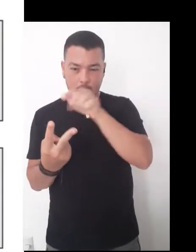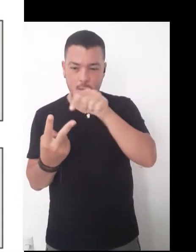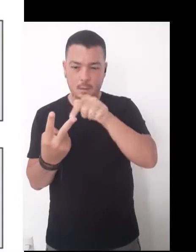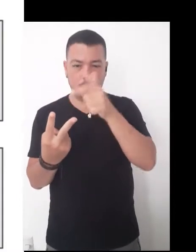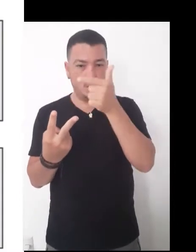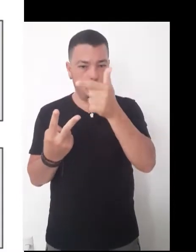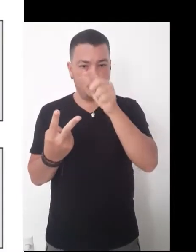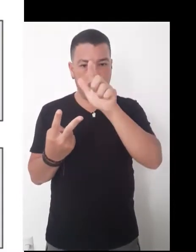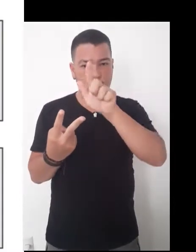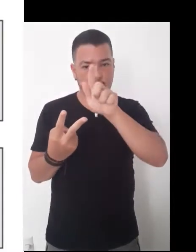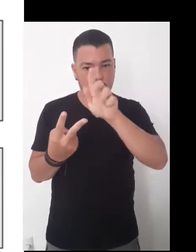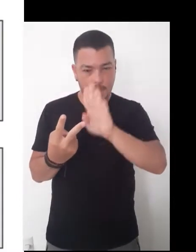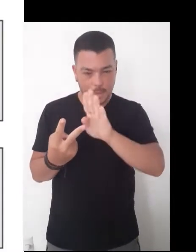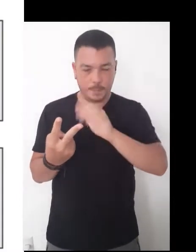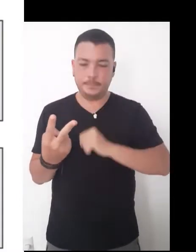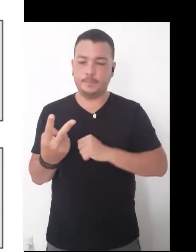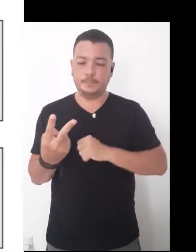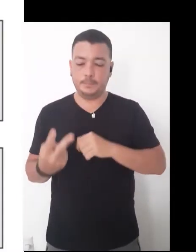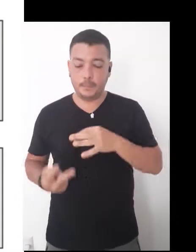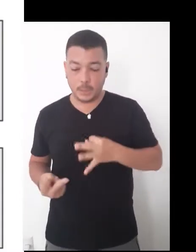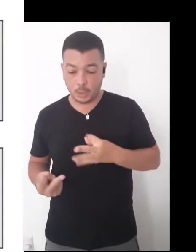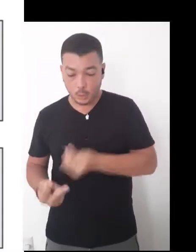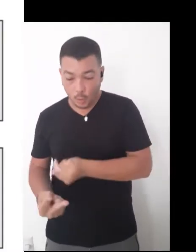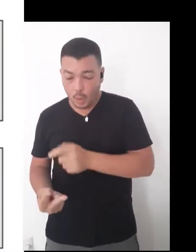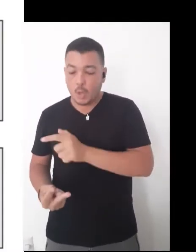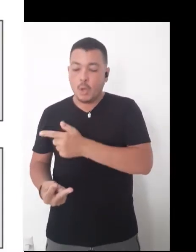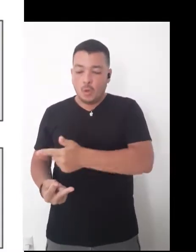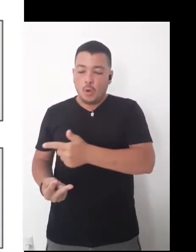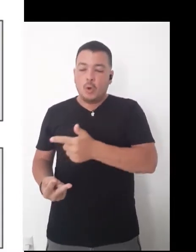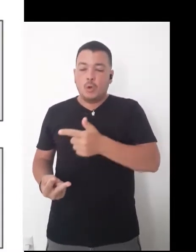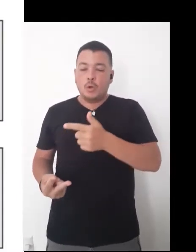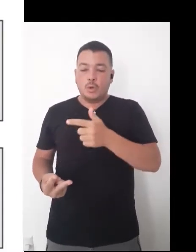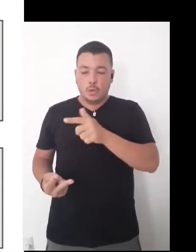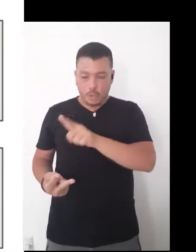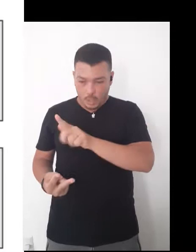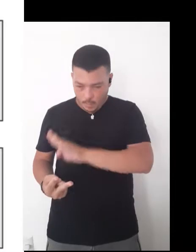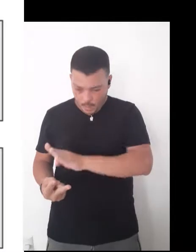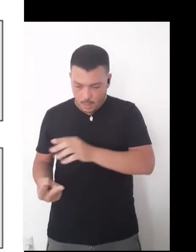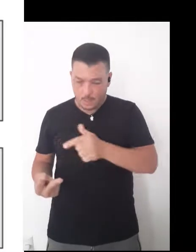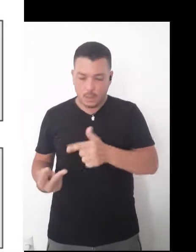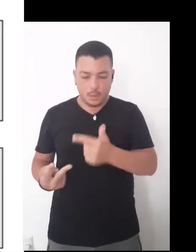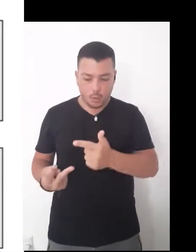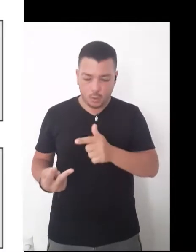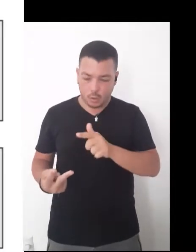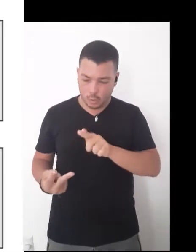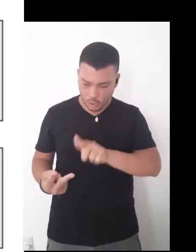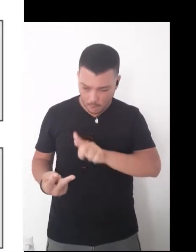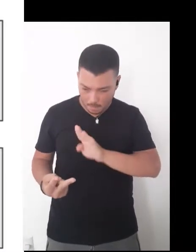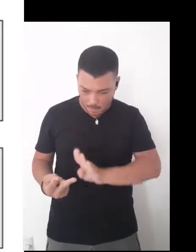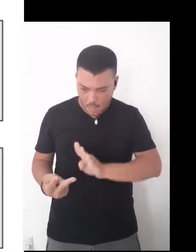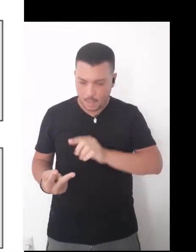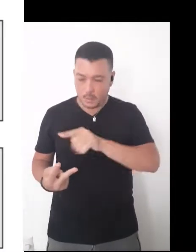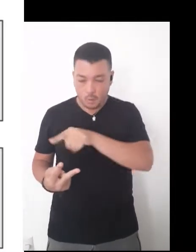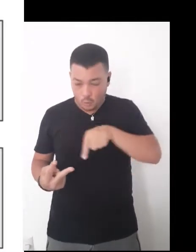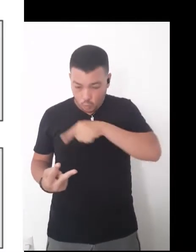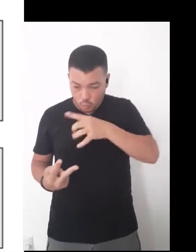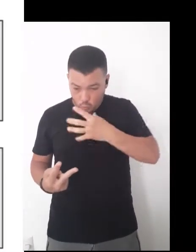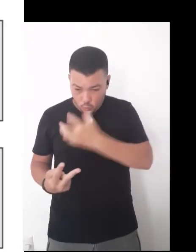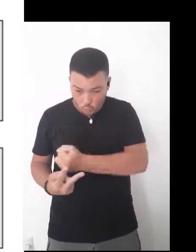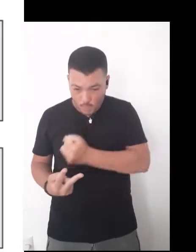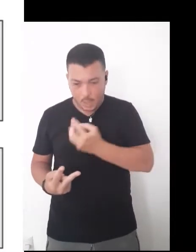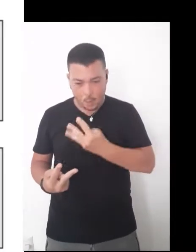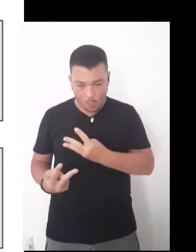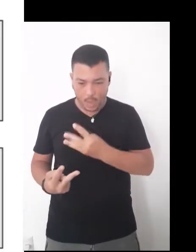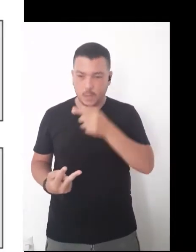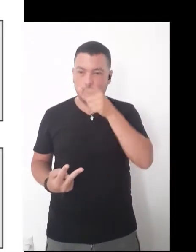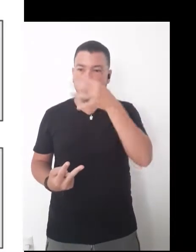aqui dá 2 GB, e aqui embaixo também somando todo dá 2 GB. Então, no total, 4 GB. Quando eu tenho uma memória de um canal só, o processador